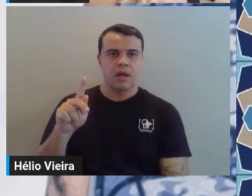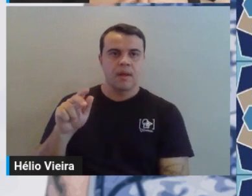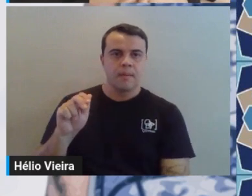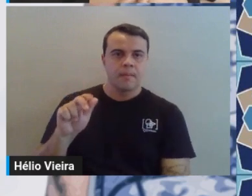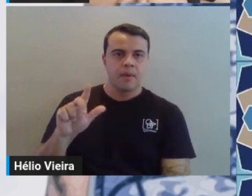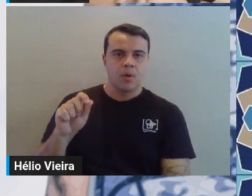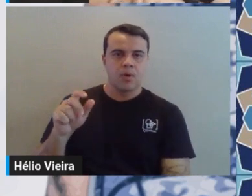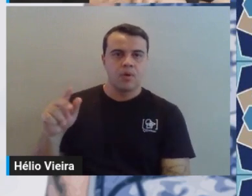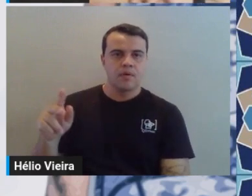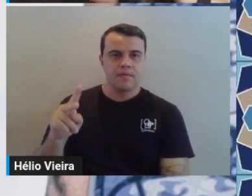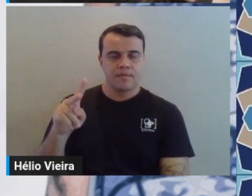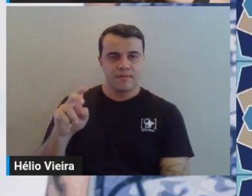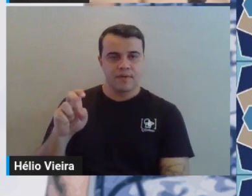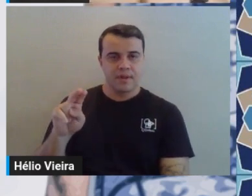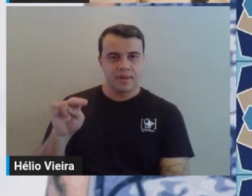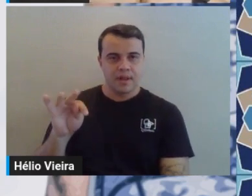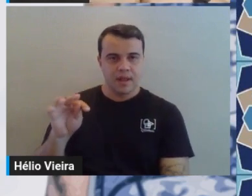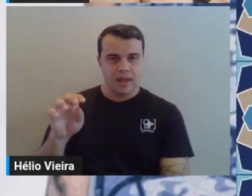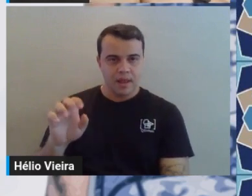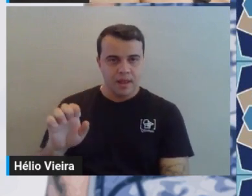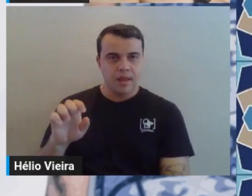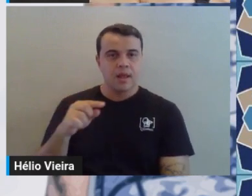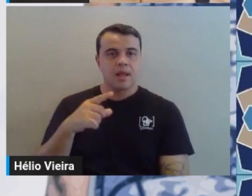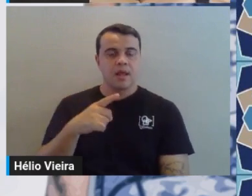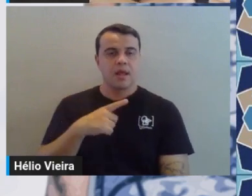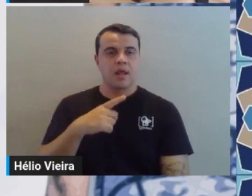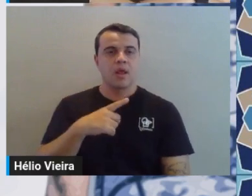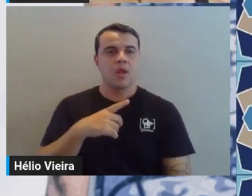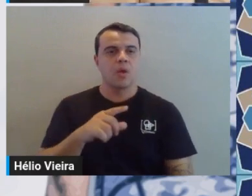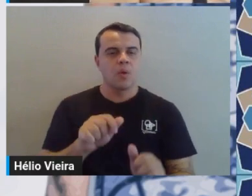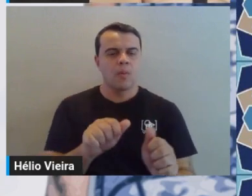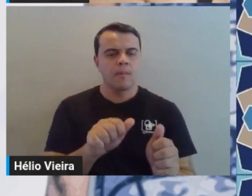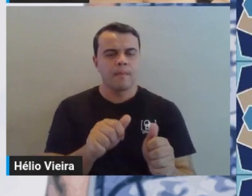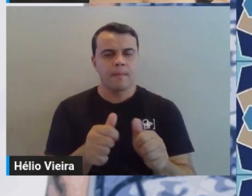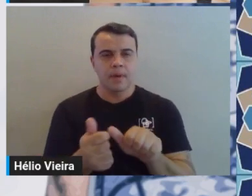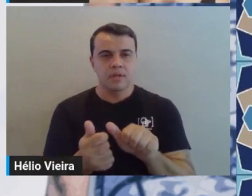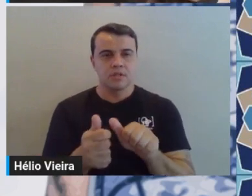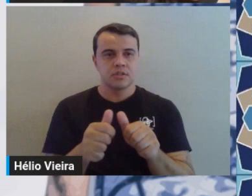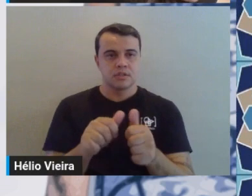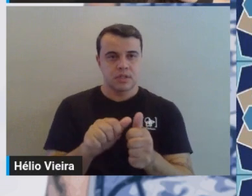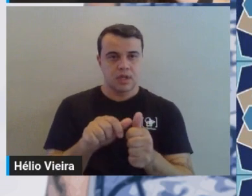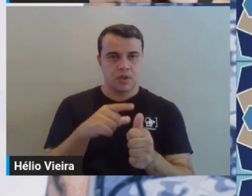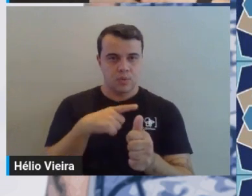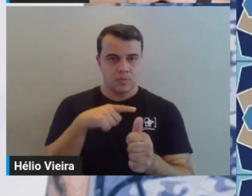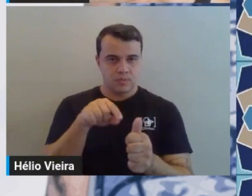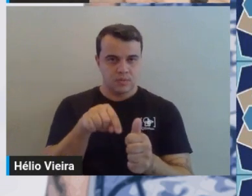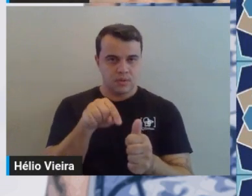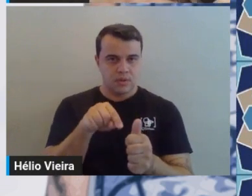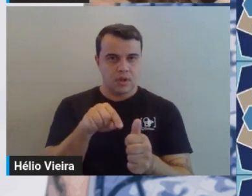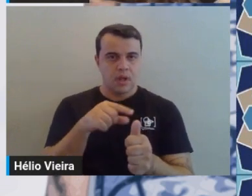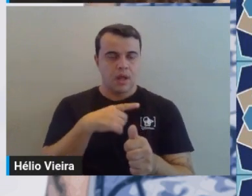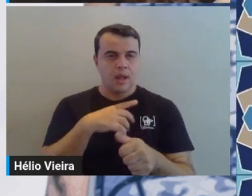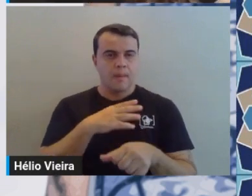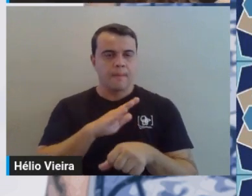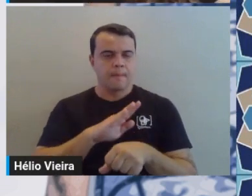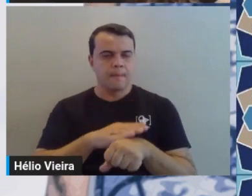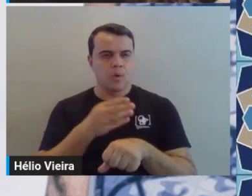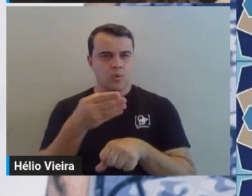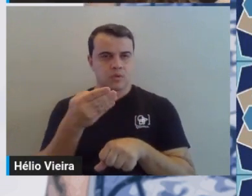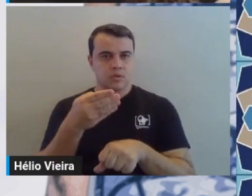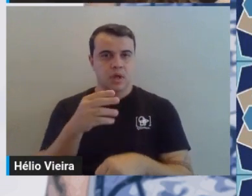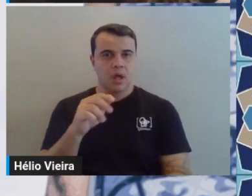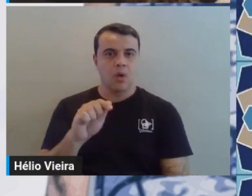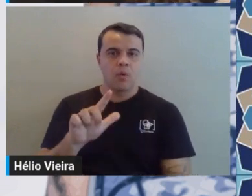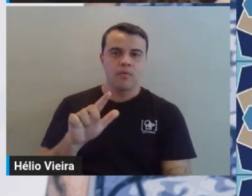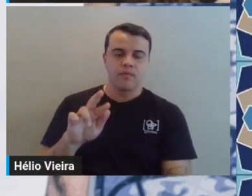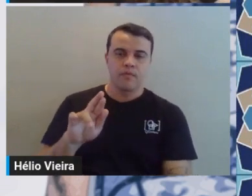Paulo Werneck, e o batistério em baixo relevo, em bronze, do Alfredo